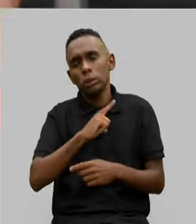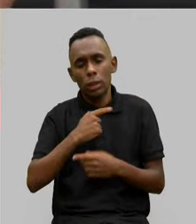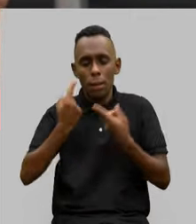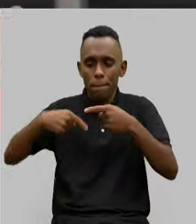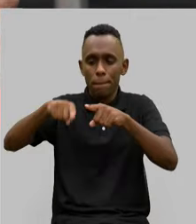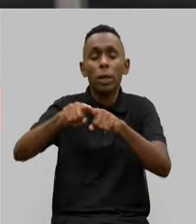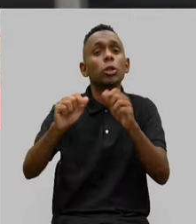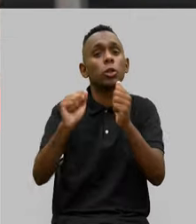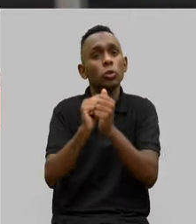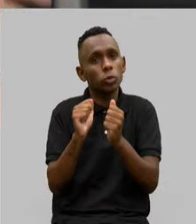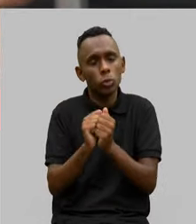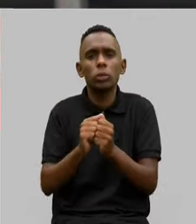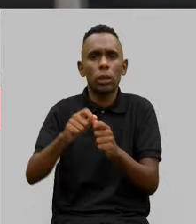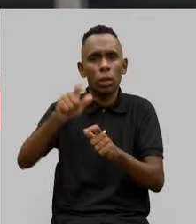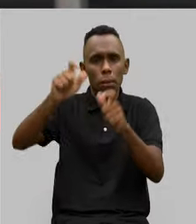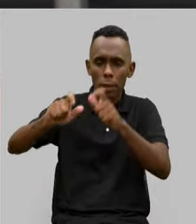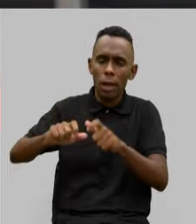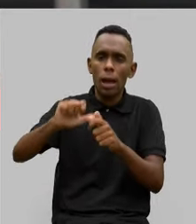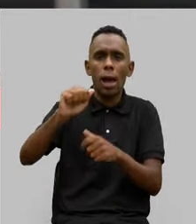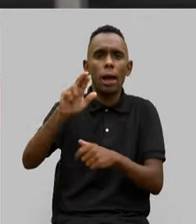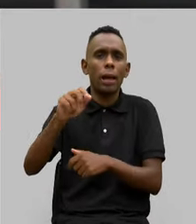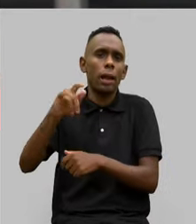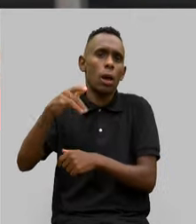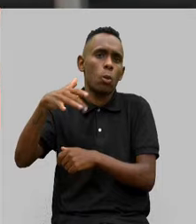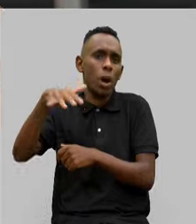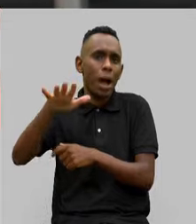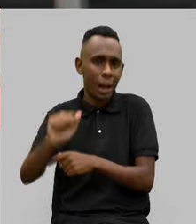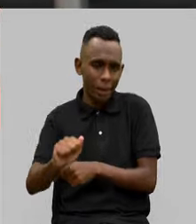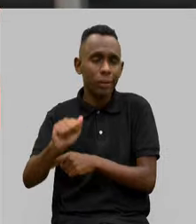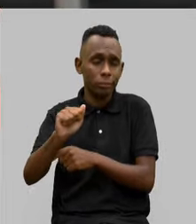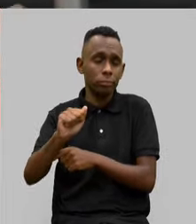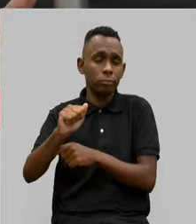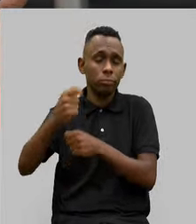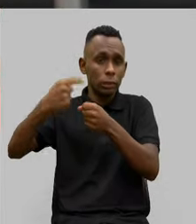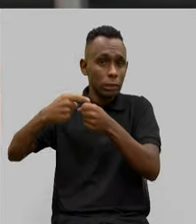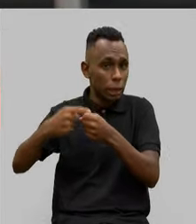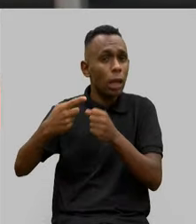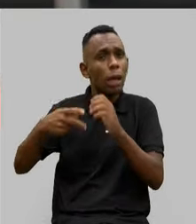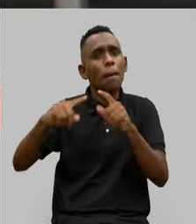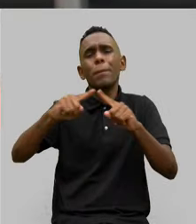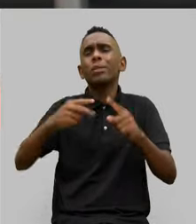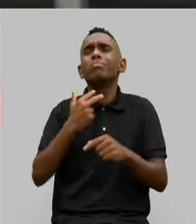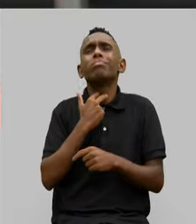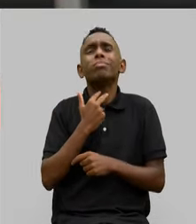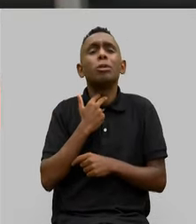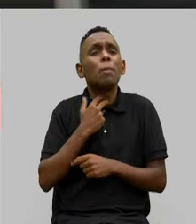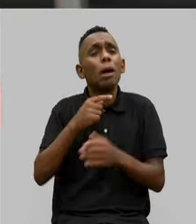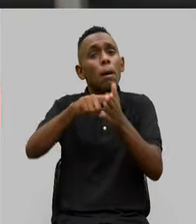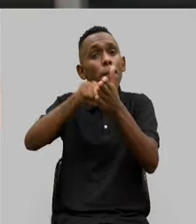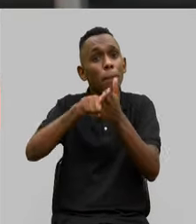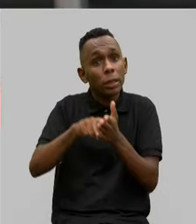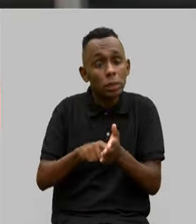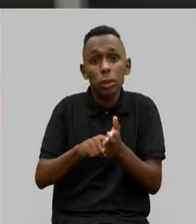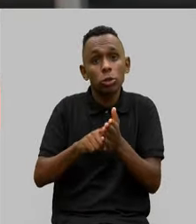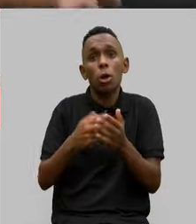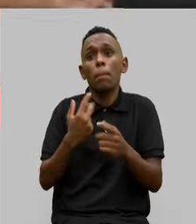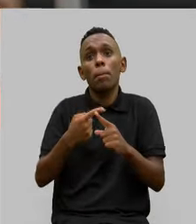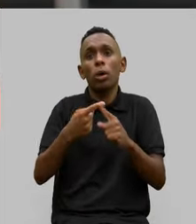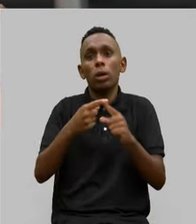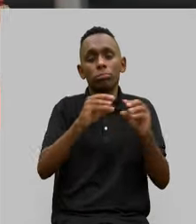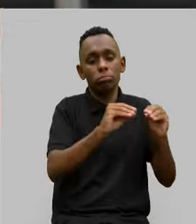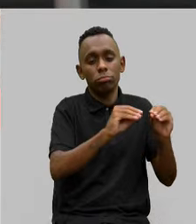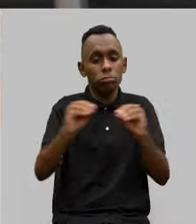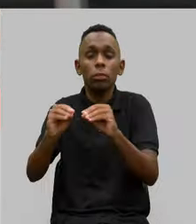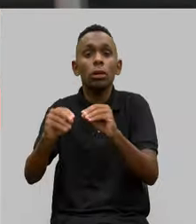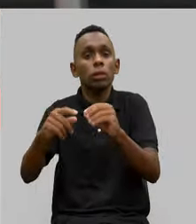a o pessoal de Araraquara da faculdade de Araraquara mas eles não puderam fazer pesquisa com nosso porque a gente não podia transportar